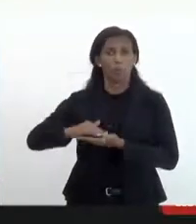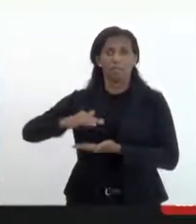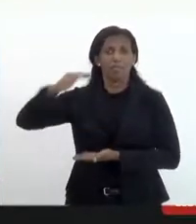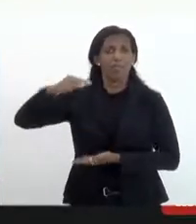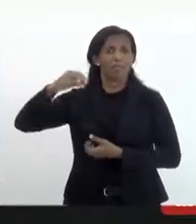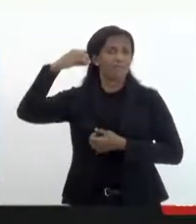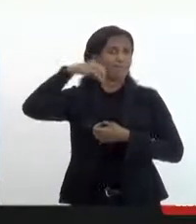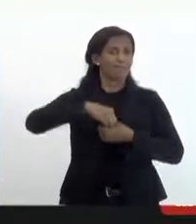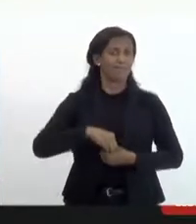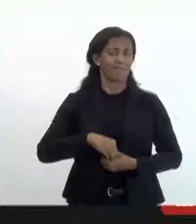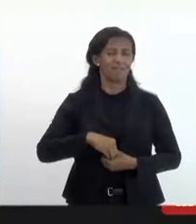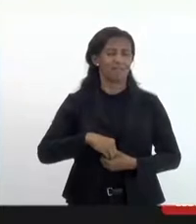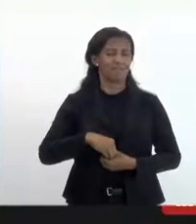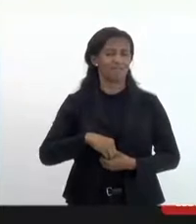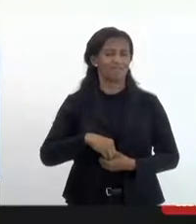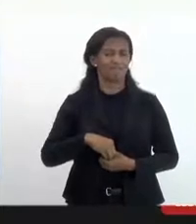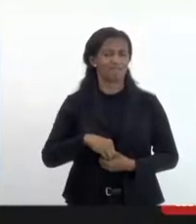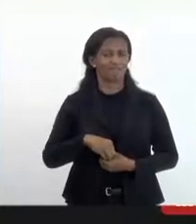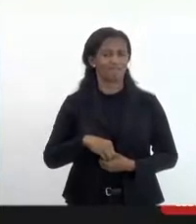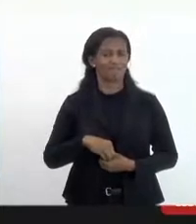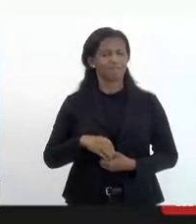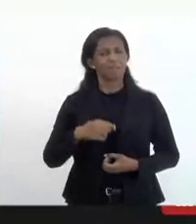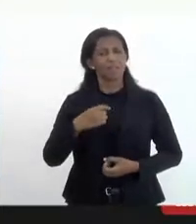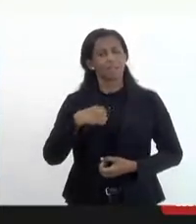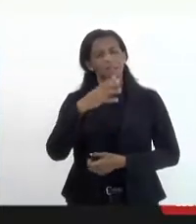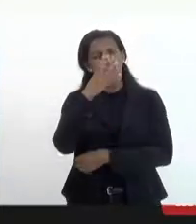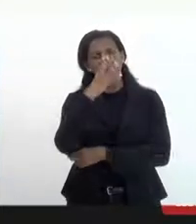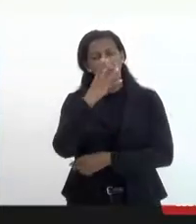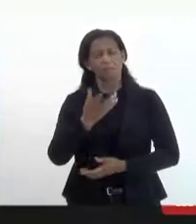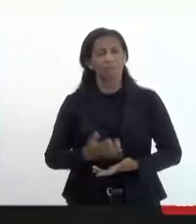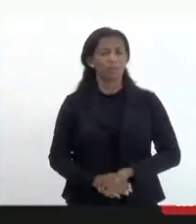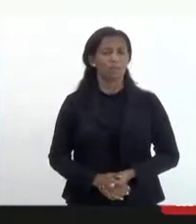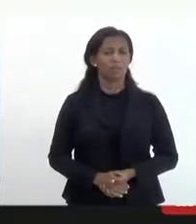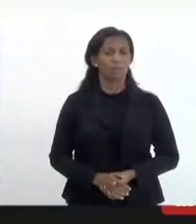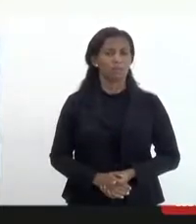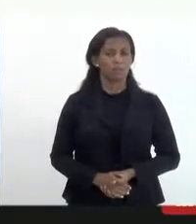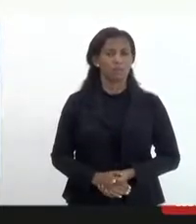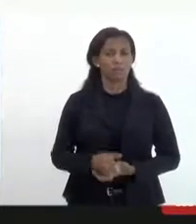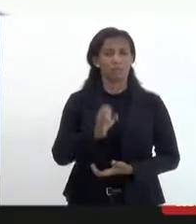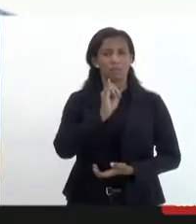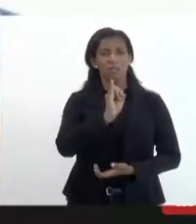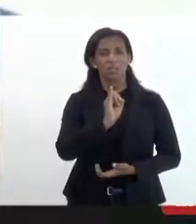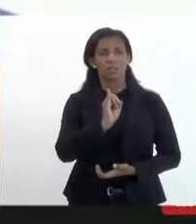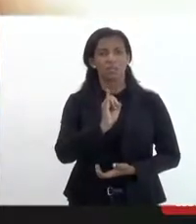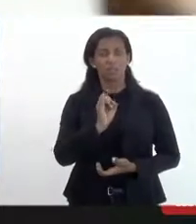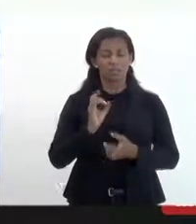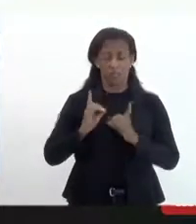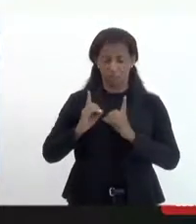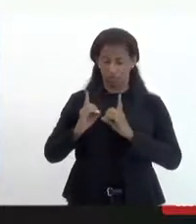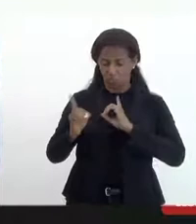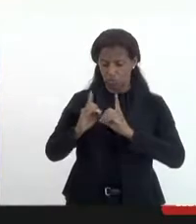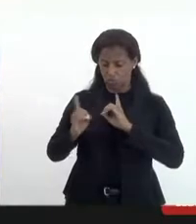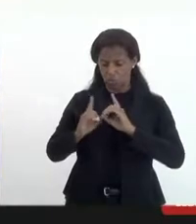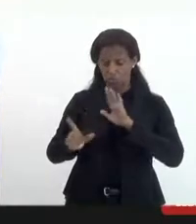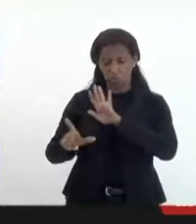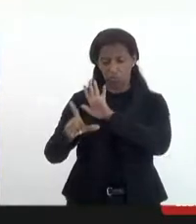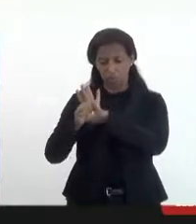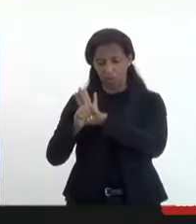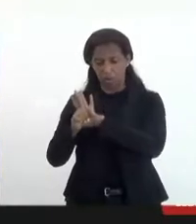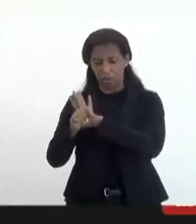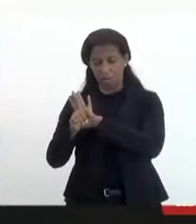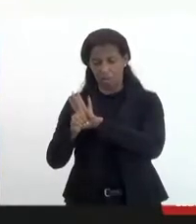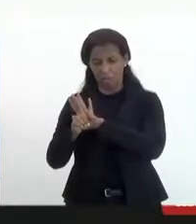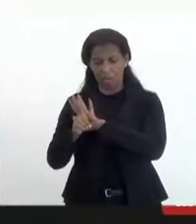eterna. Eu fico aqui abismado que se está discutindo em lei, se